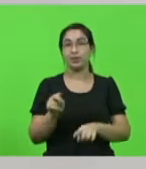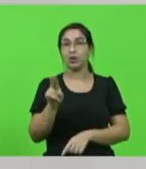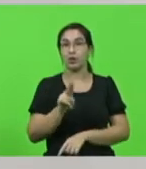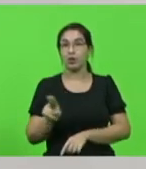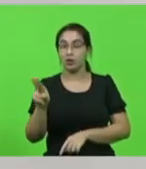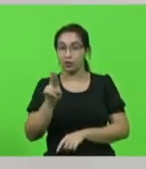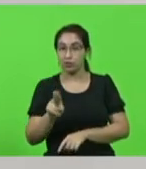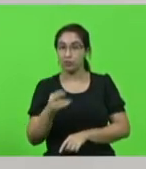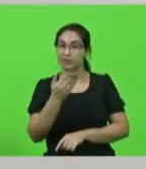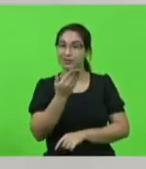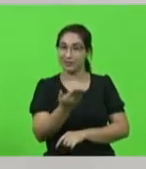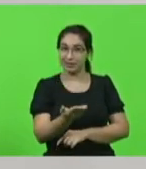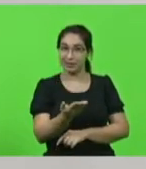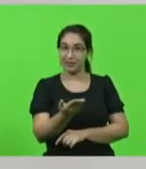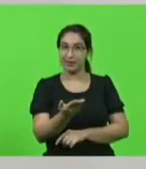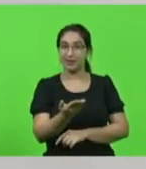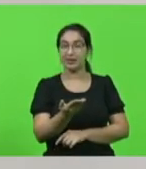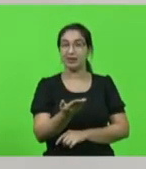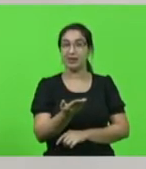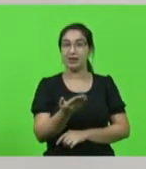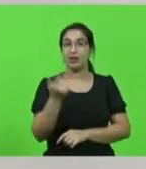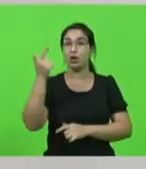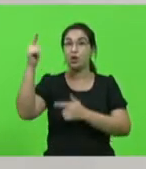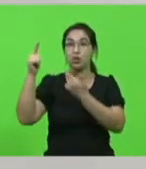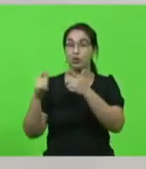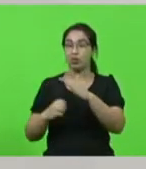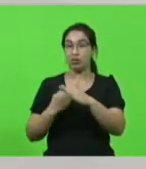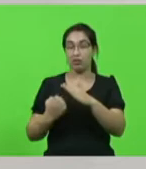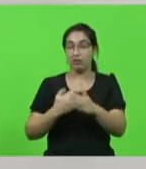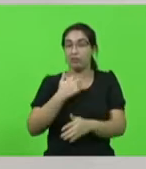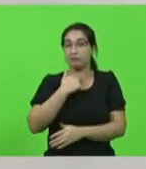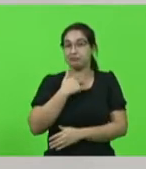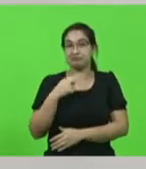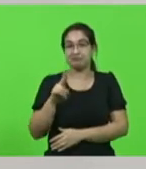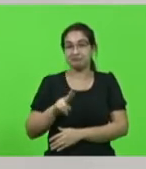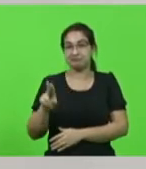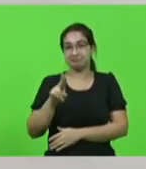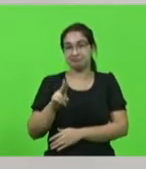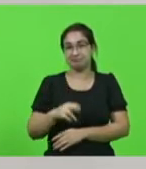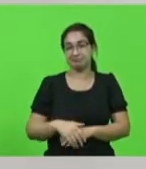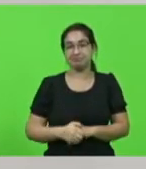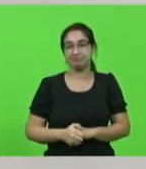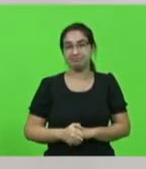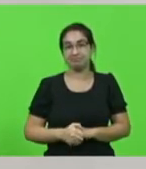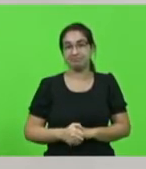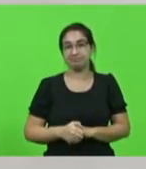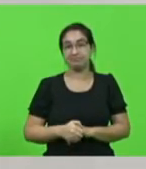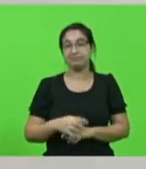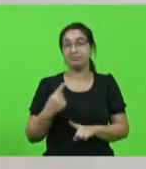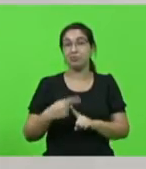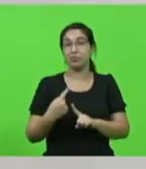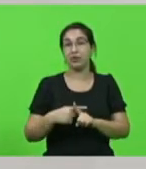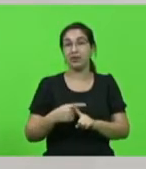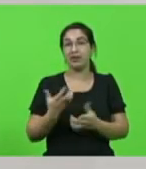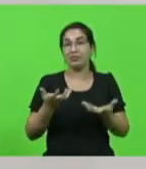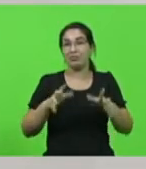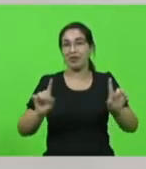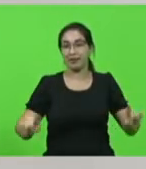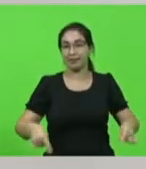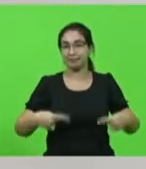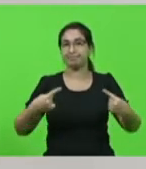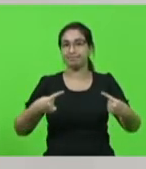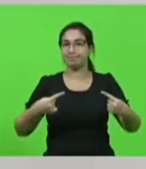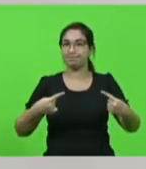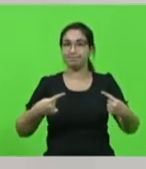bem, não deixa outras empresas utilizarem, para não criar uma concorrência a ela.